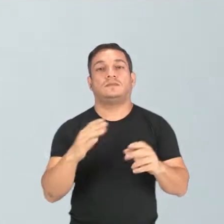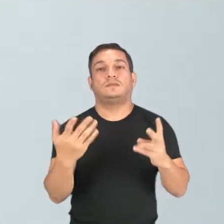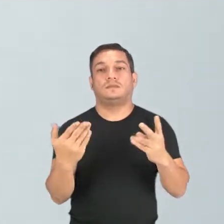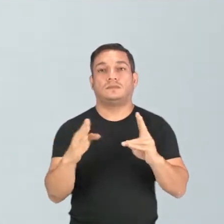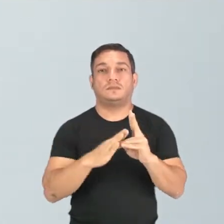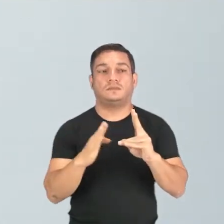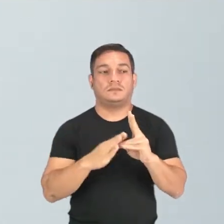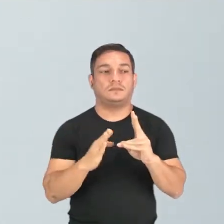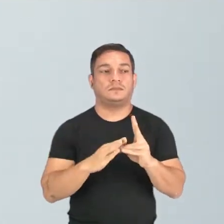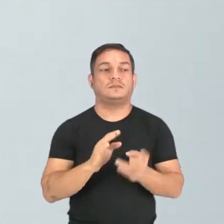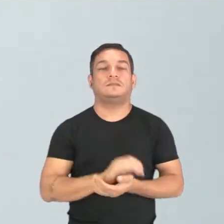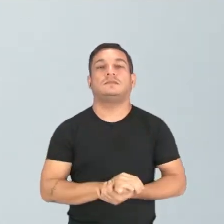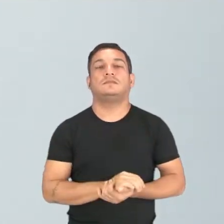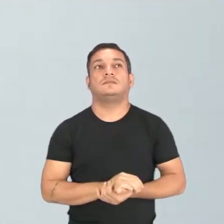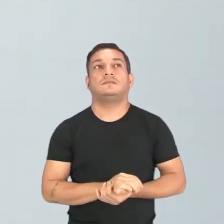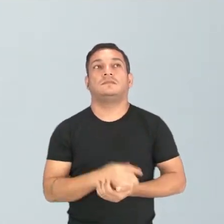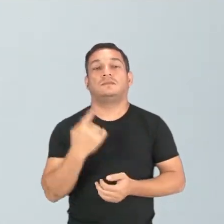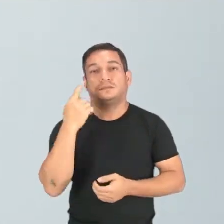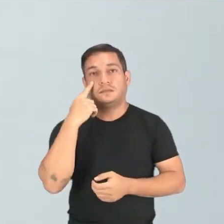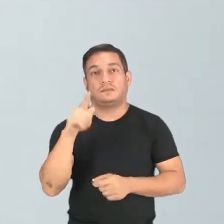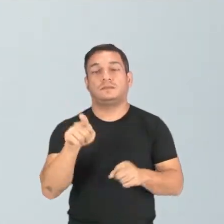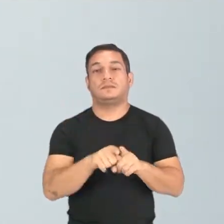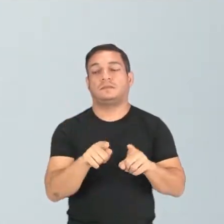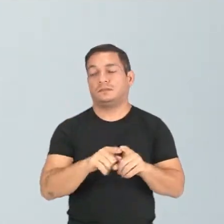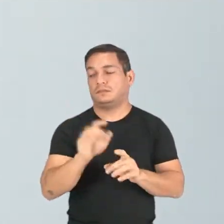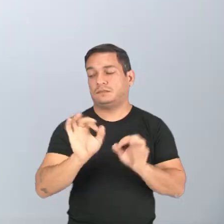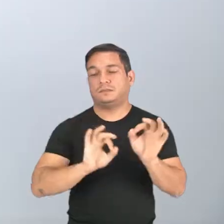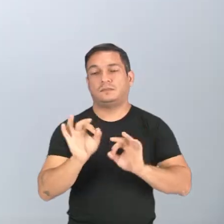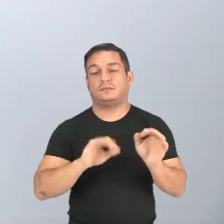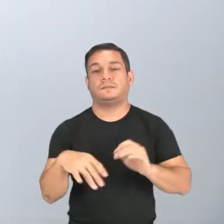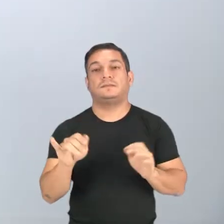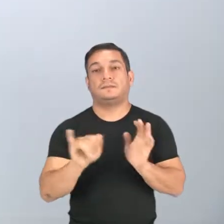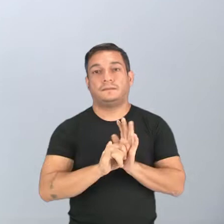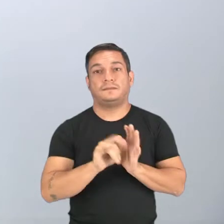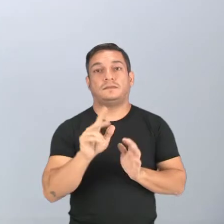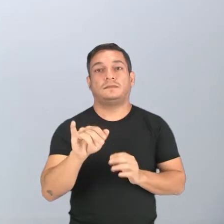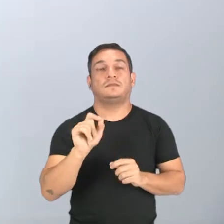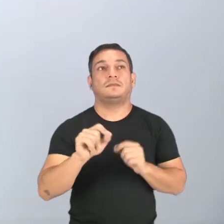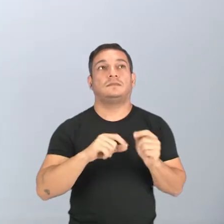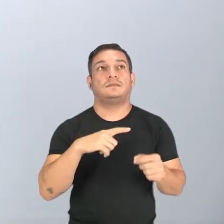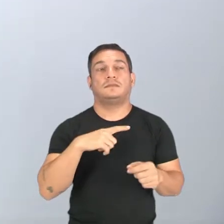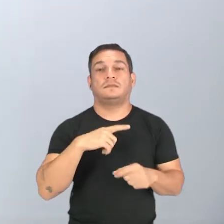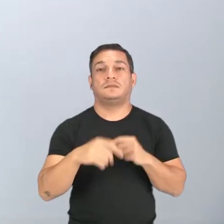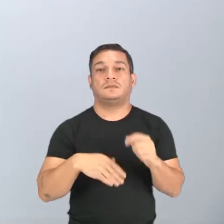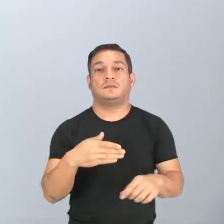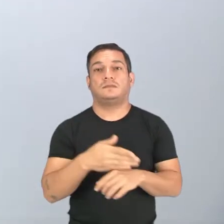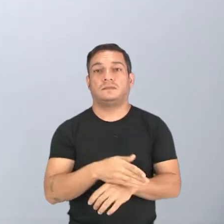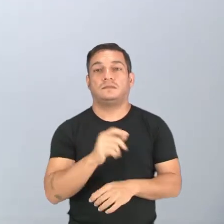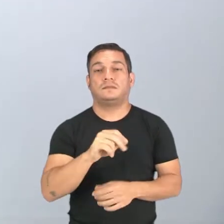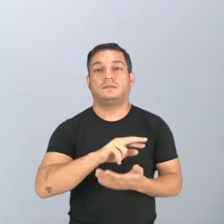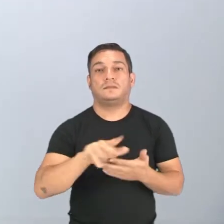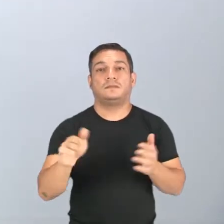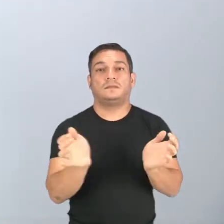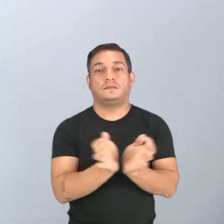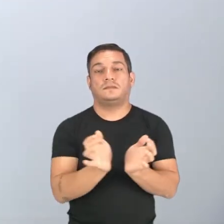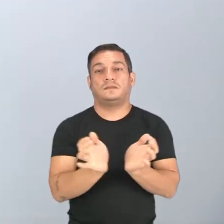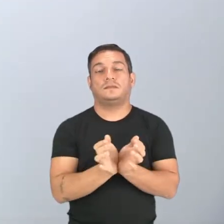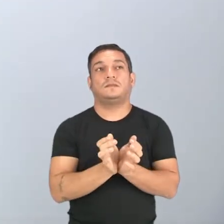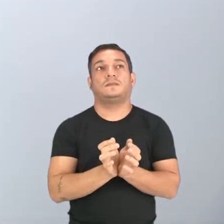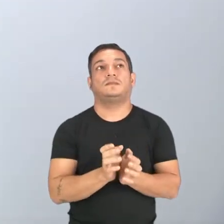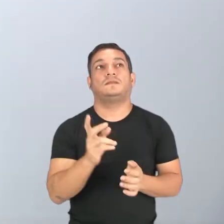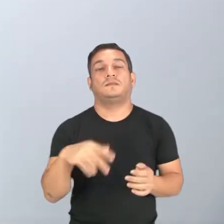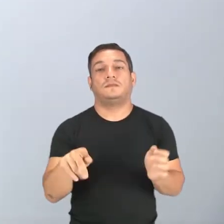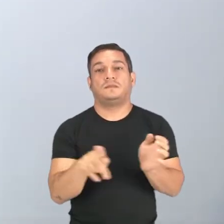indígenas, né? Então a gente vai ver a construção dessa identidade, que vai haver inserção desses vários grupos